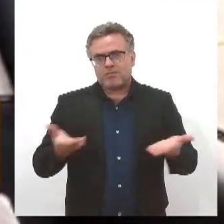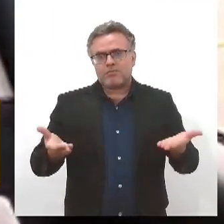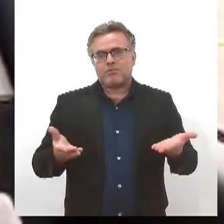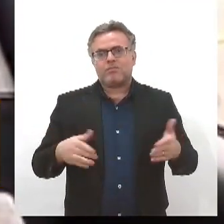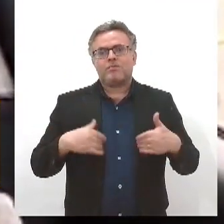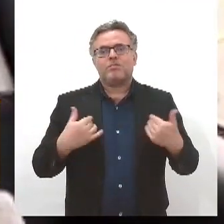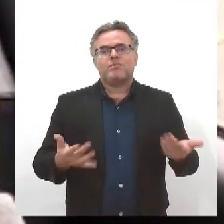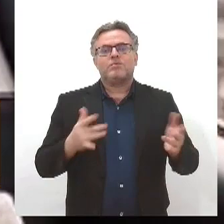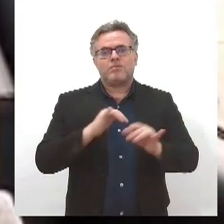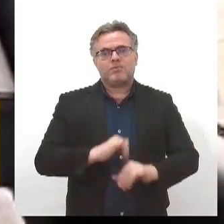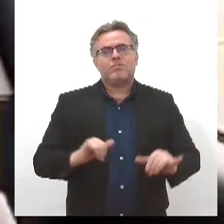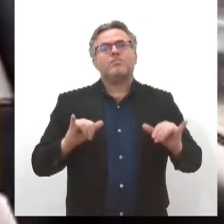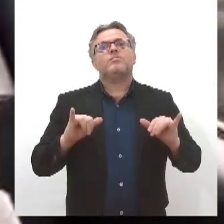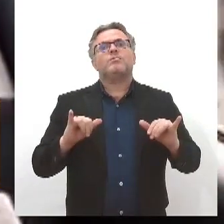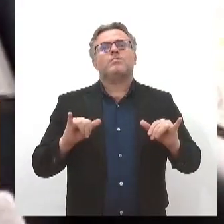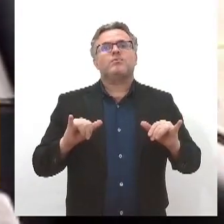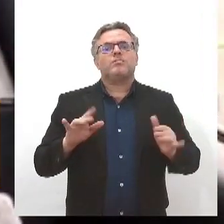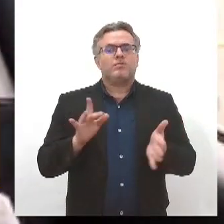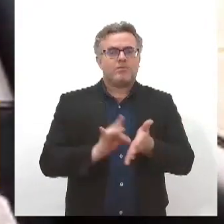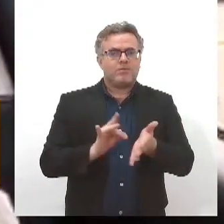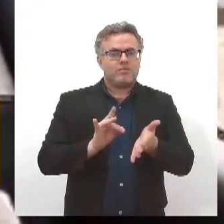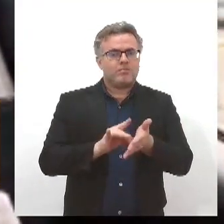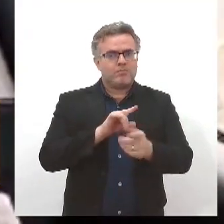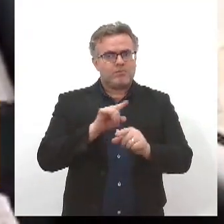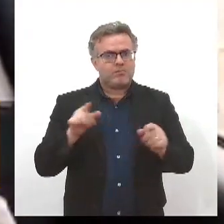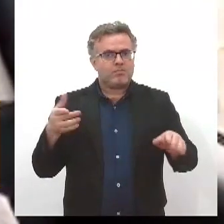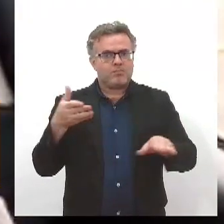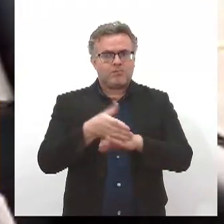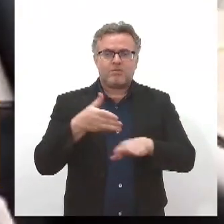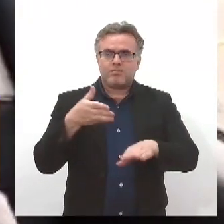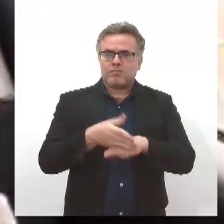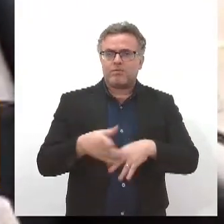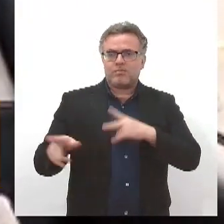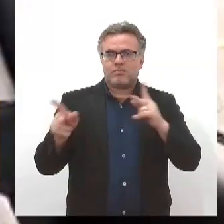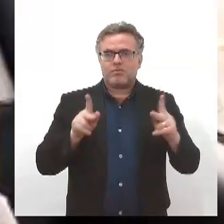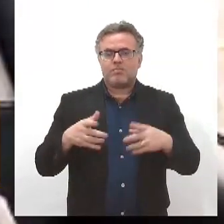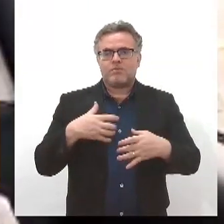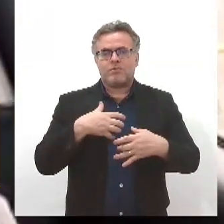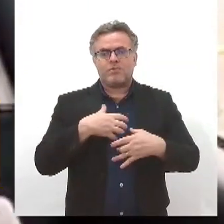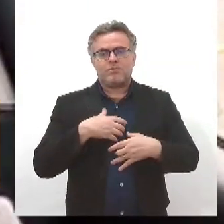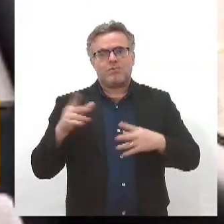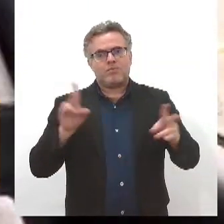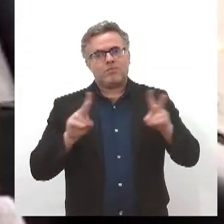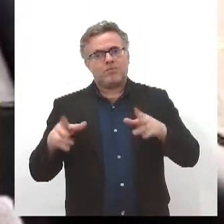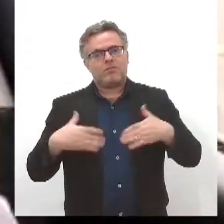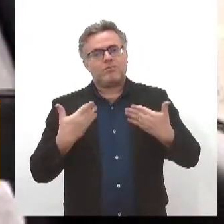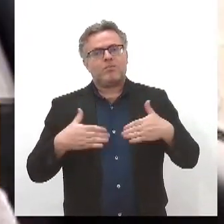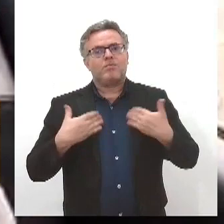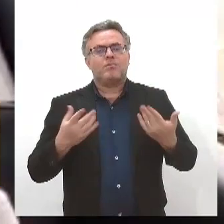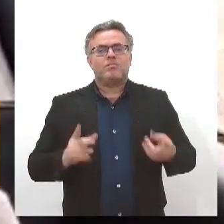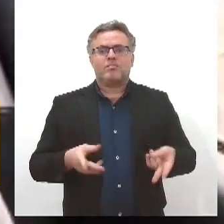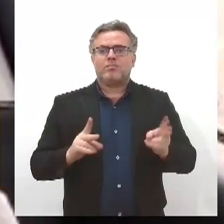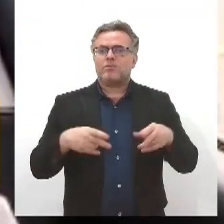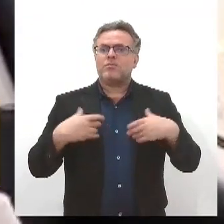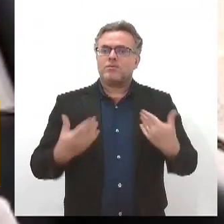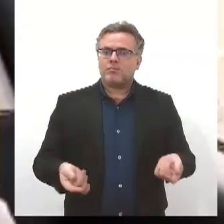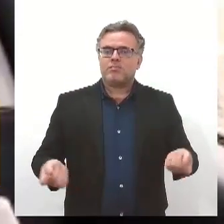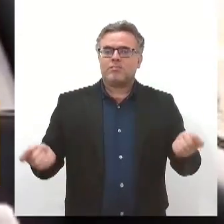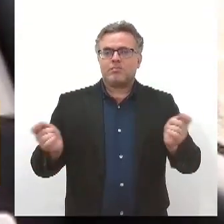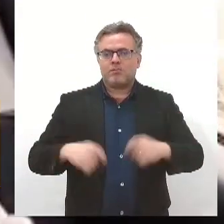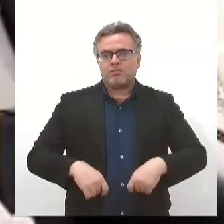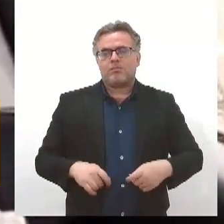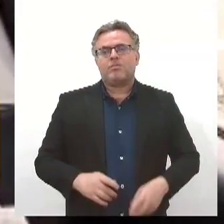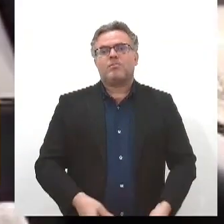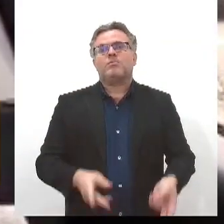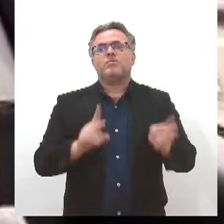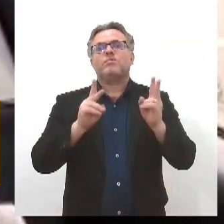que realmente as pessoas possam ir em paz para brincar um carnaval com alegria, com animação e poder realmente